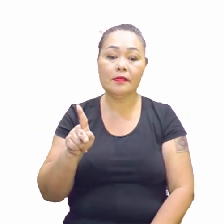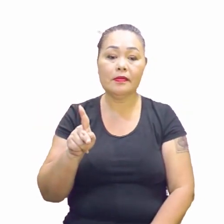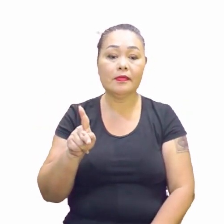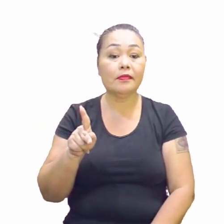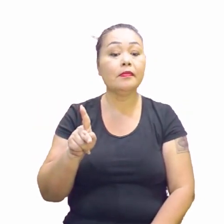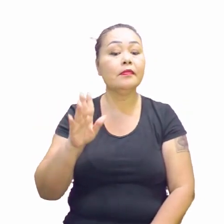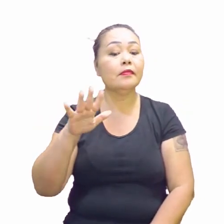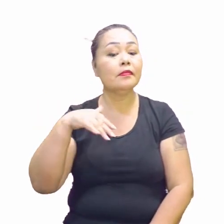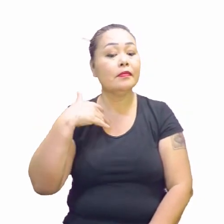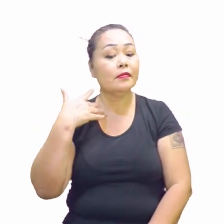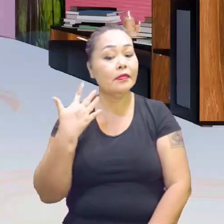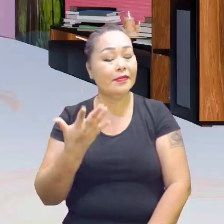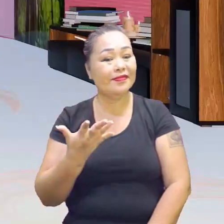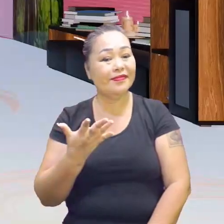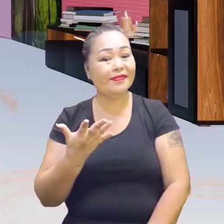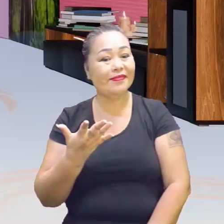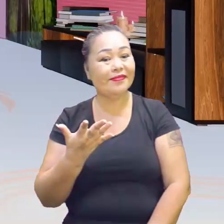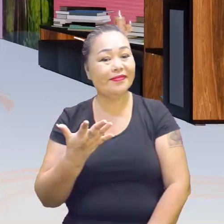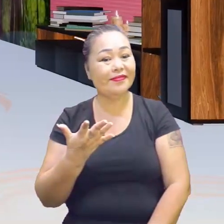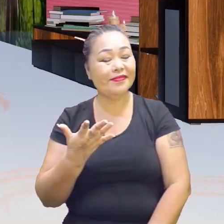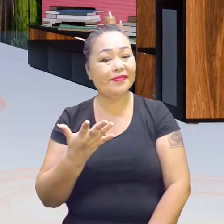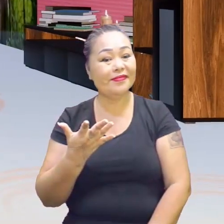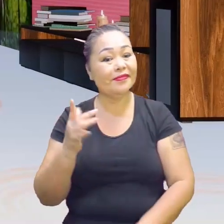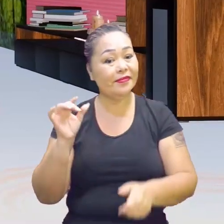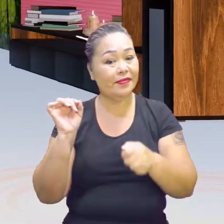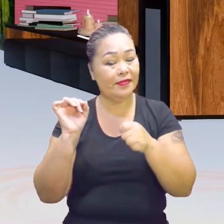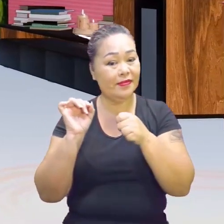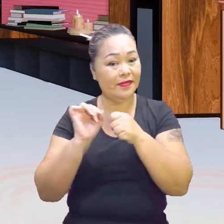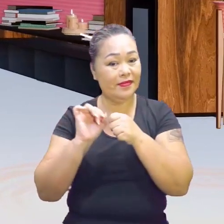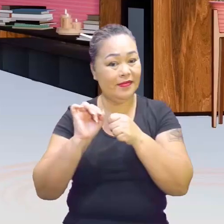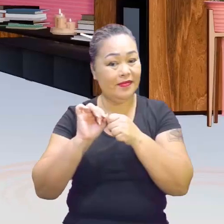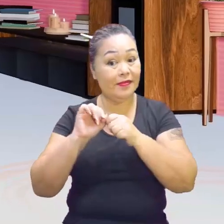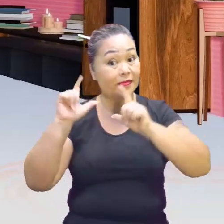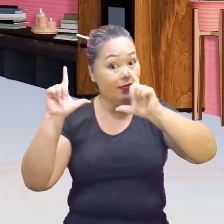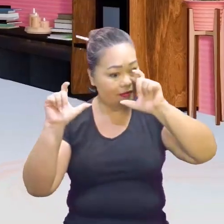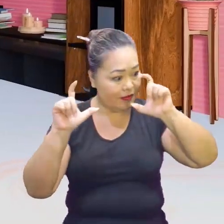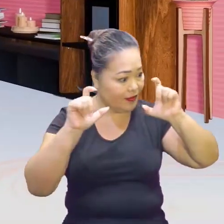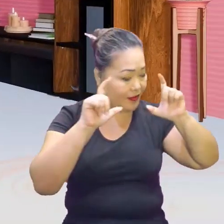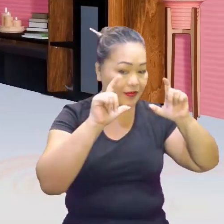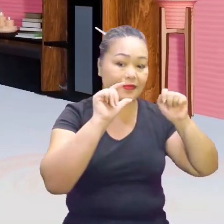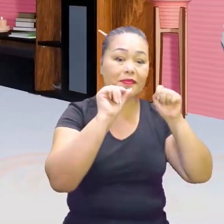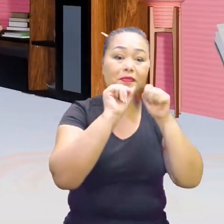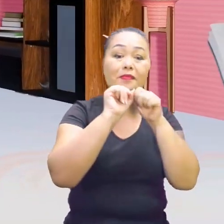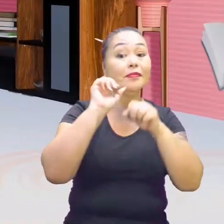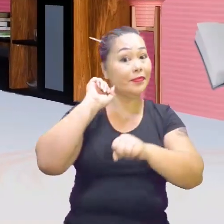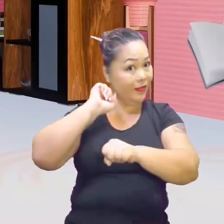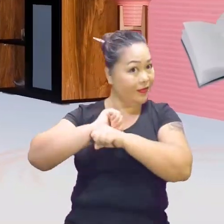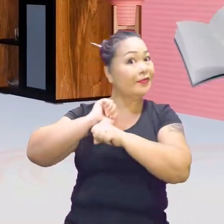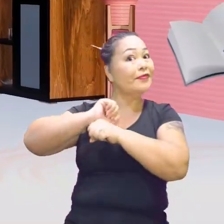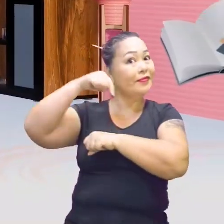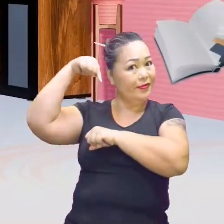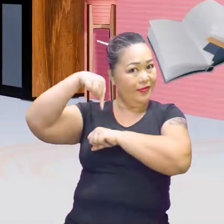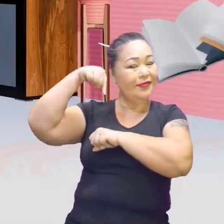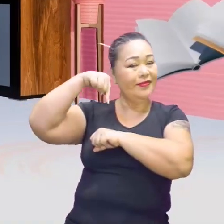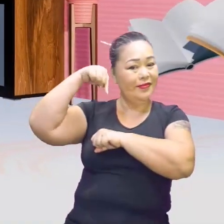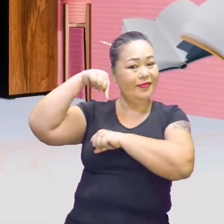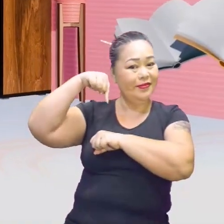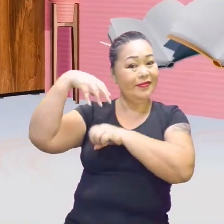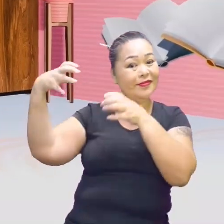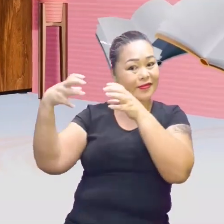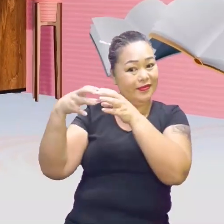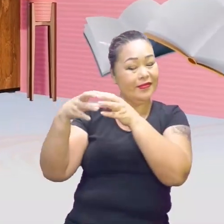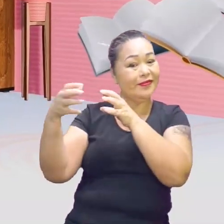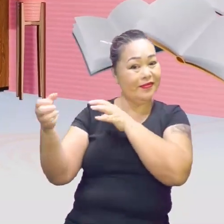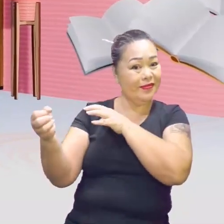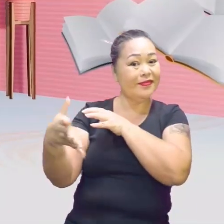que ainda não fizeram os registros, nós estamos aguardando. As turmas novas,